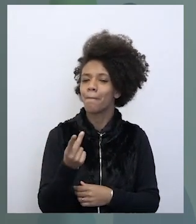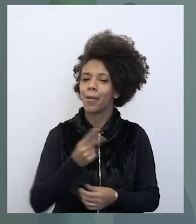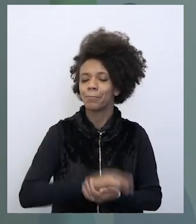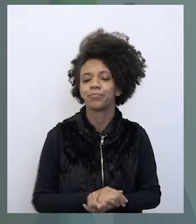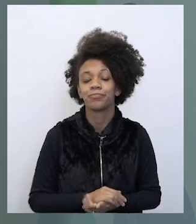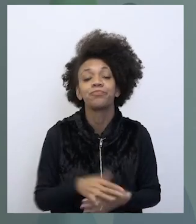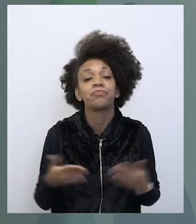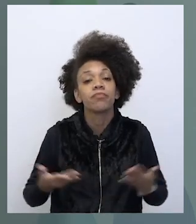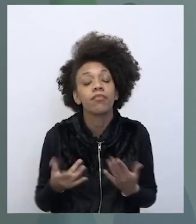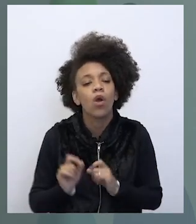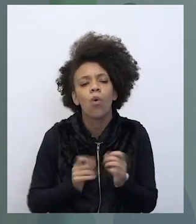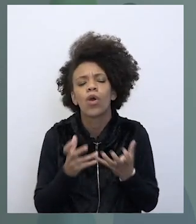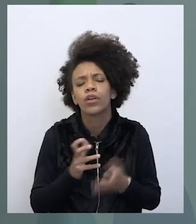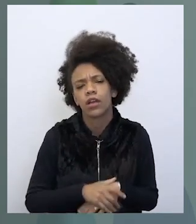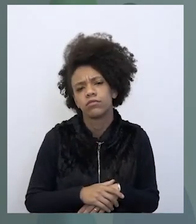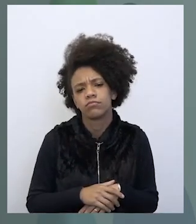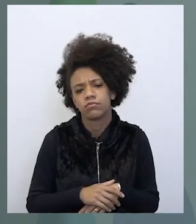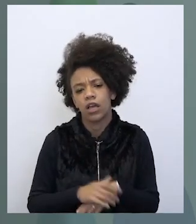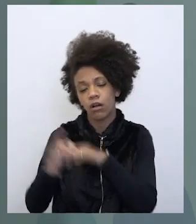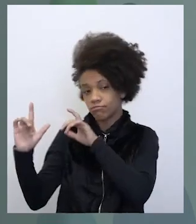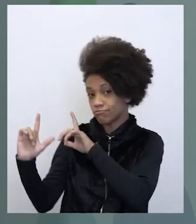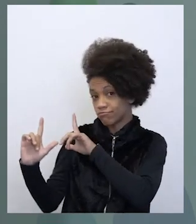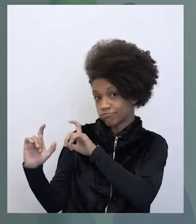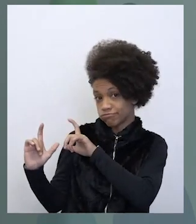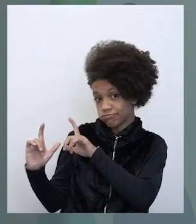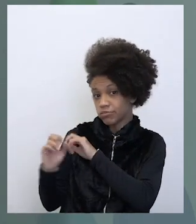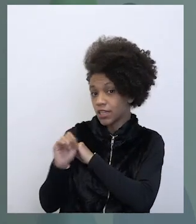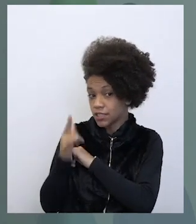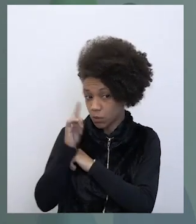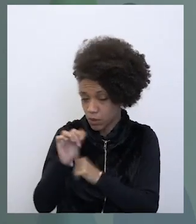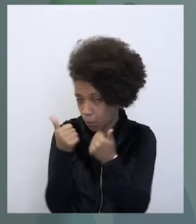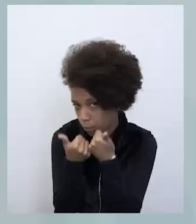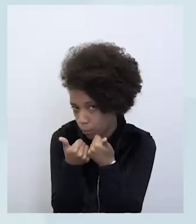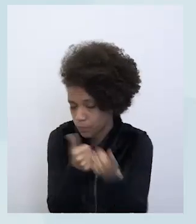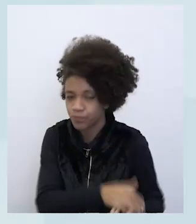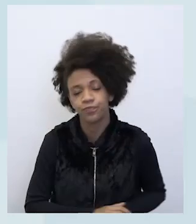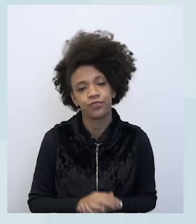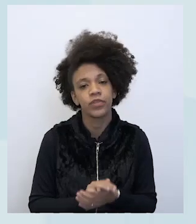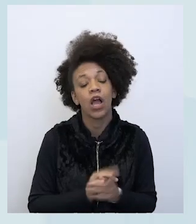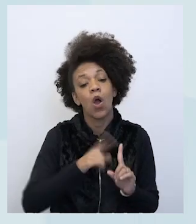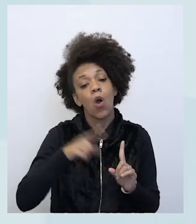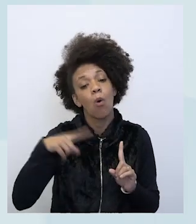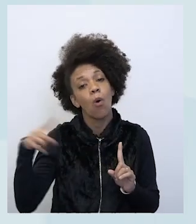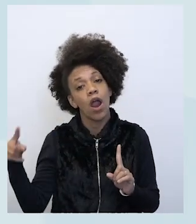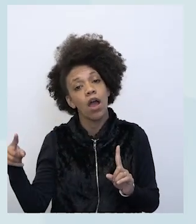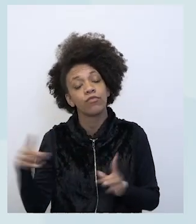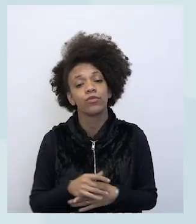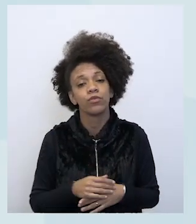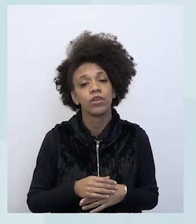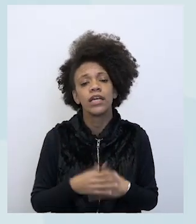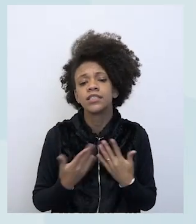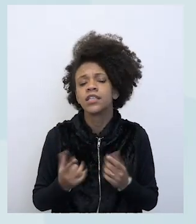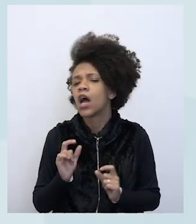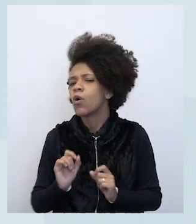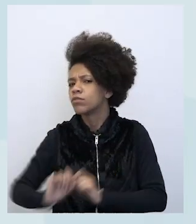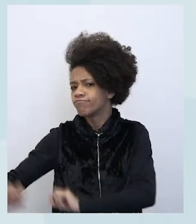Bom, agora, o que eu quero que vocês façam, tá? Tira um print se você não conseguiu, se conseguiu, conferiu. Vamos construir agora o gráfico. Então, fique nessa tela,